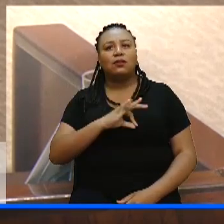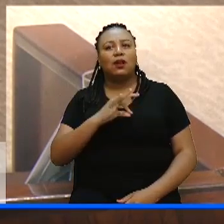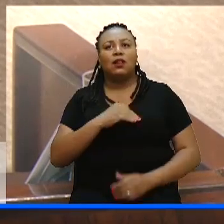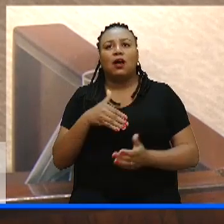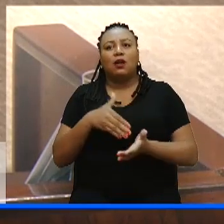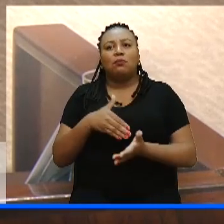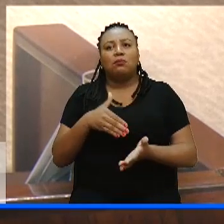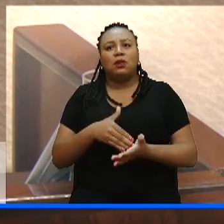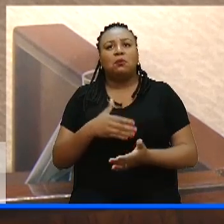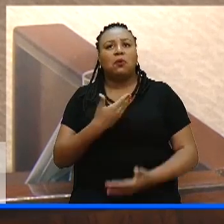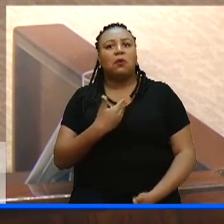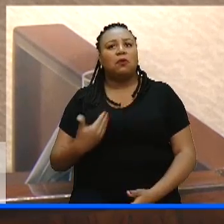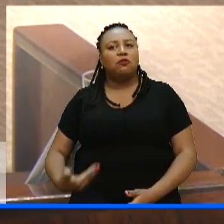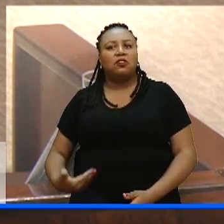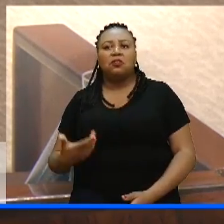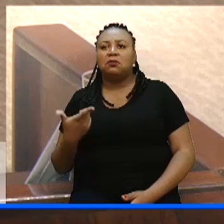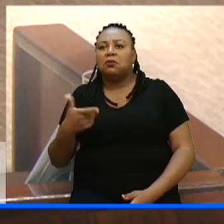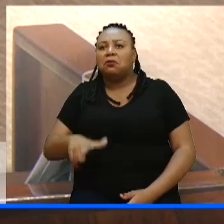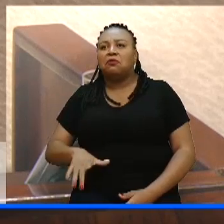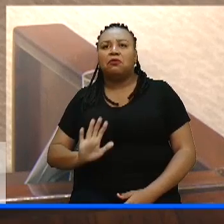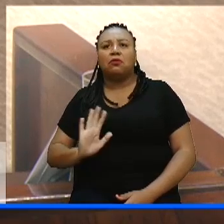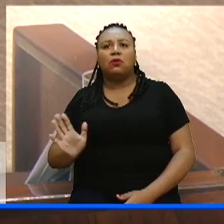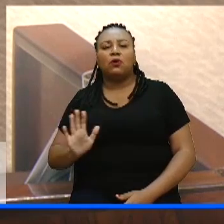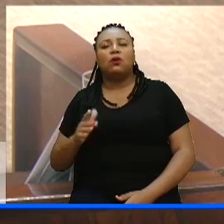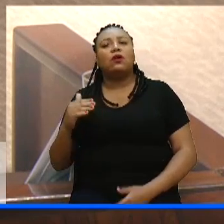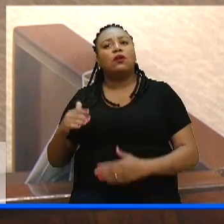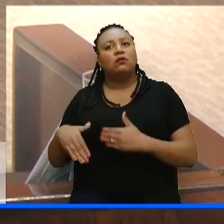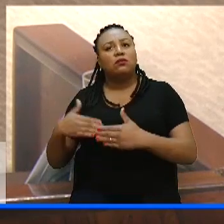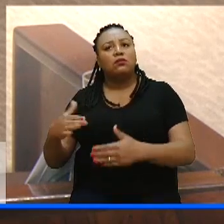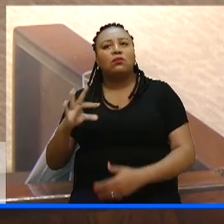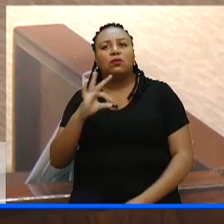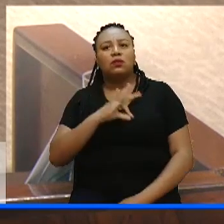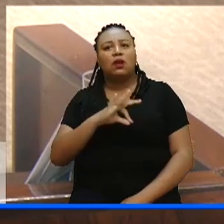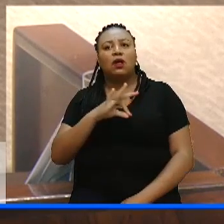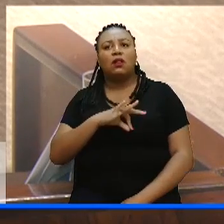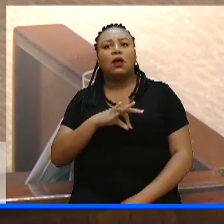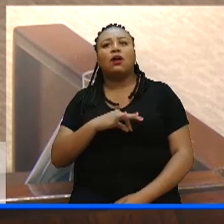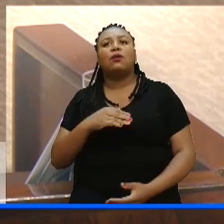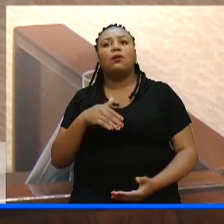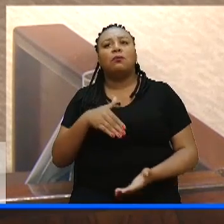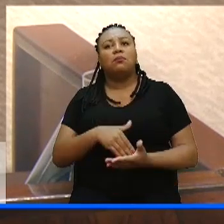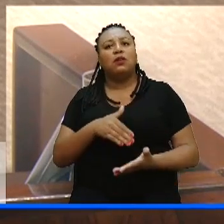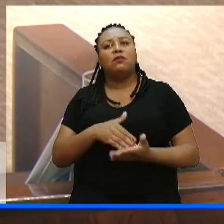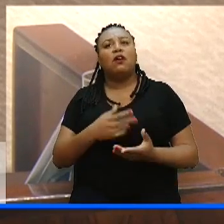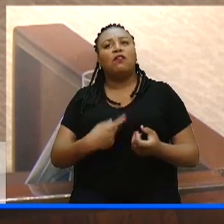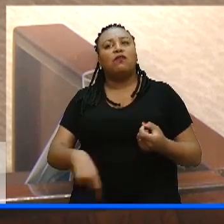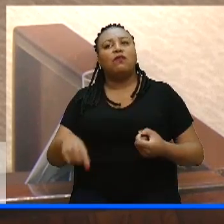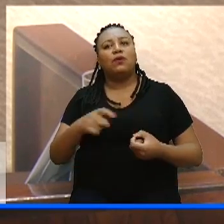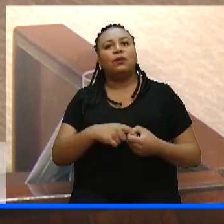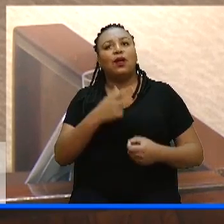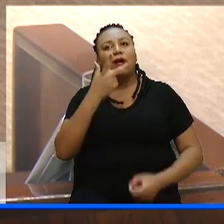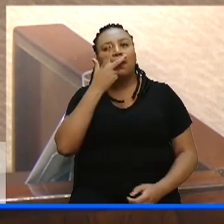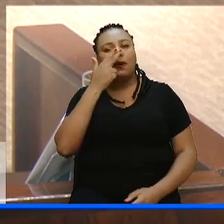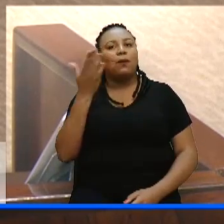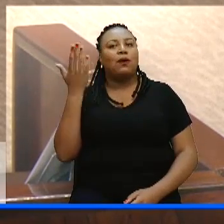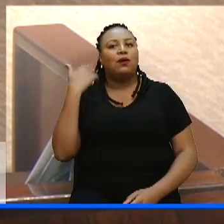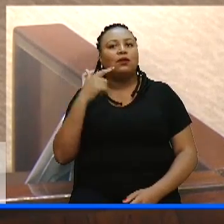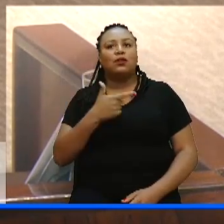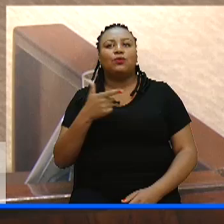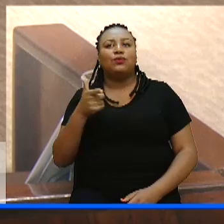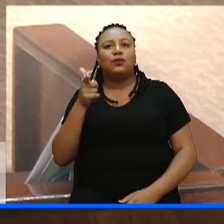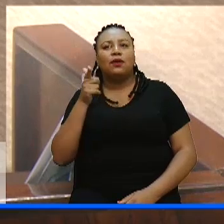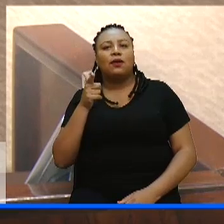tínhamos o governo não renovo conseqüentemente o salário mínimo voltar à aquela situação em que ele não tinha